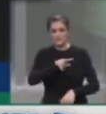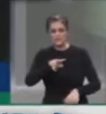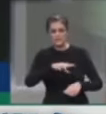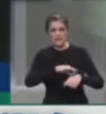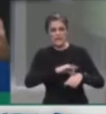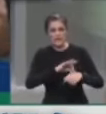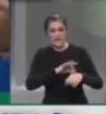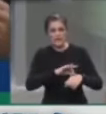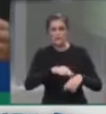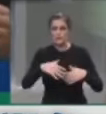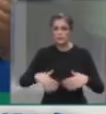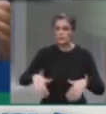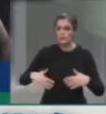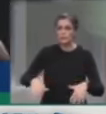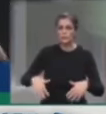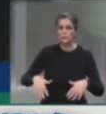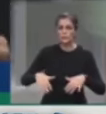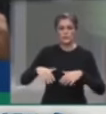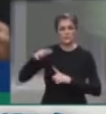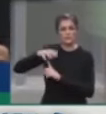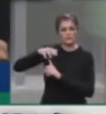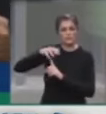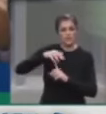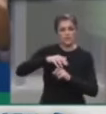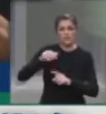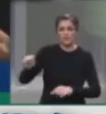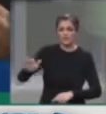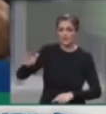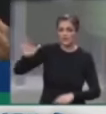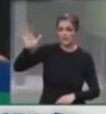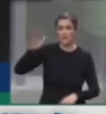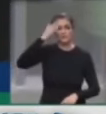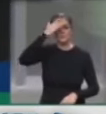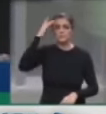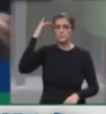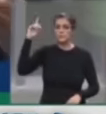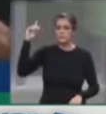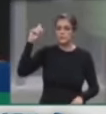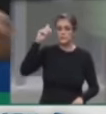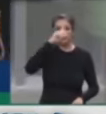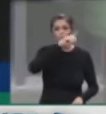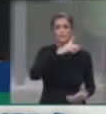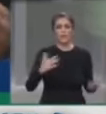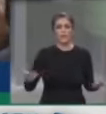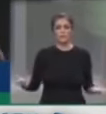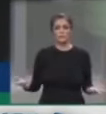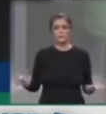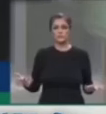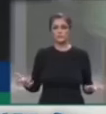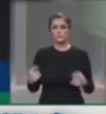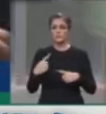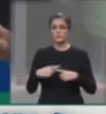carne. Os preços aumentam nas feiras e as pessoas têm grandes dificuldades, exatamente porque